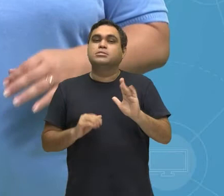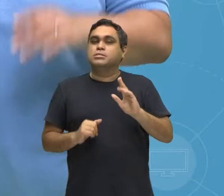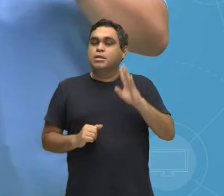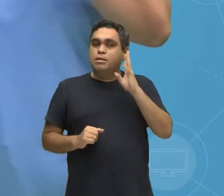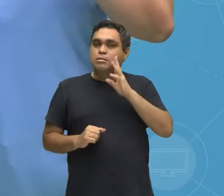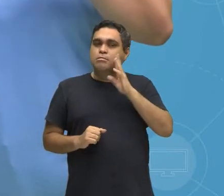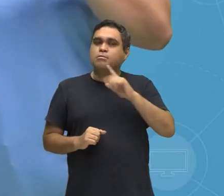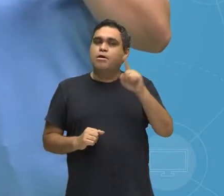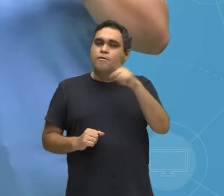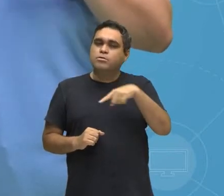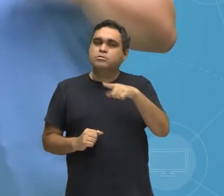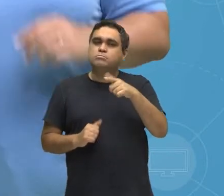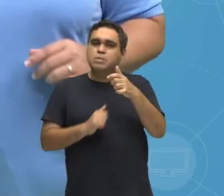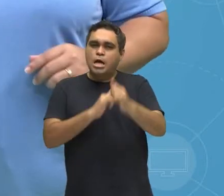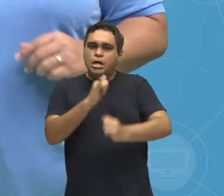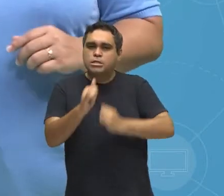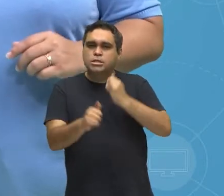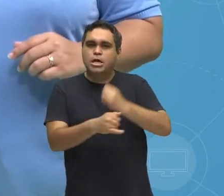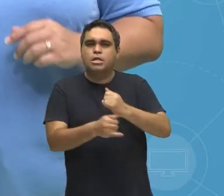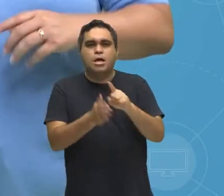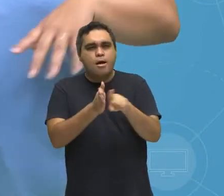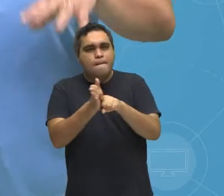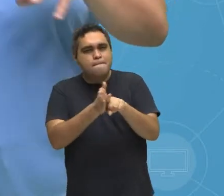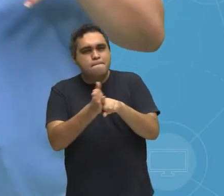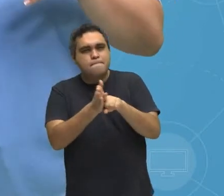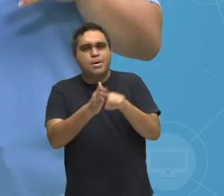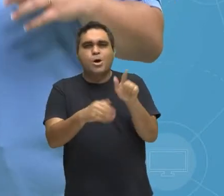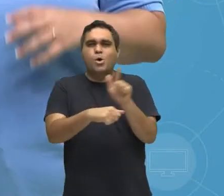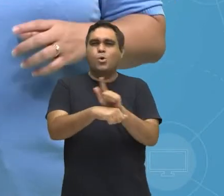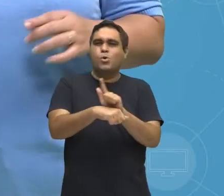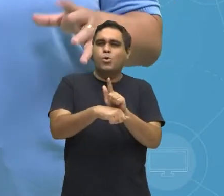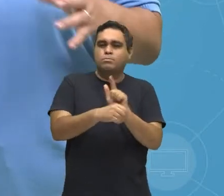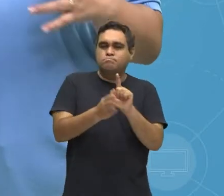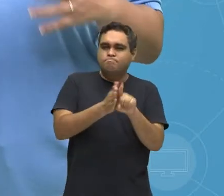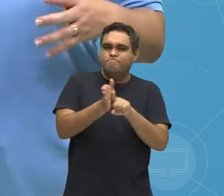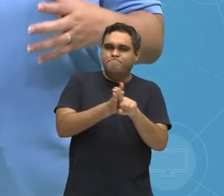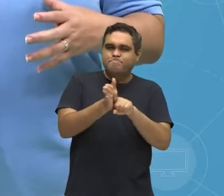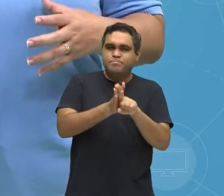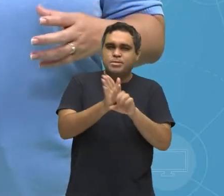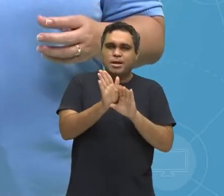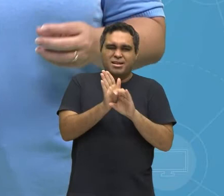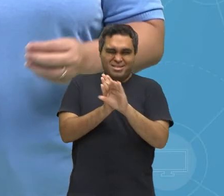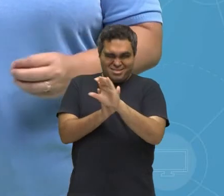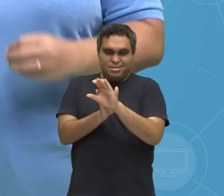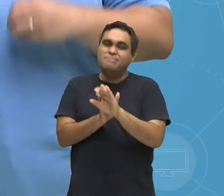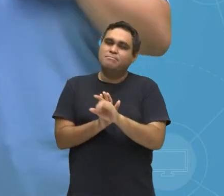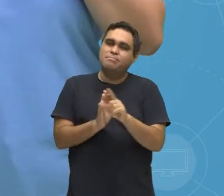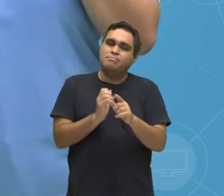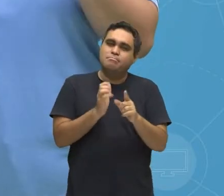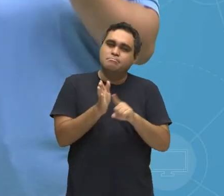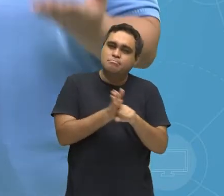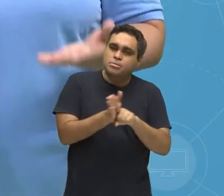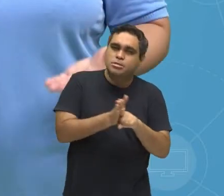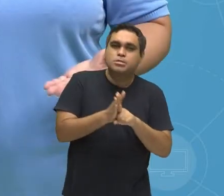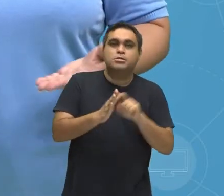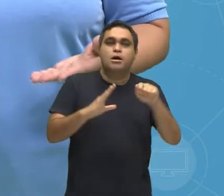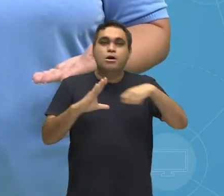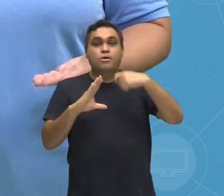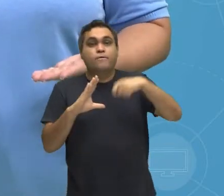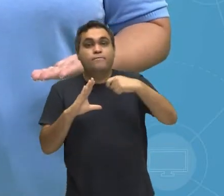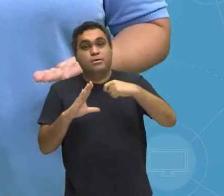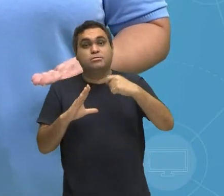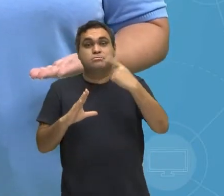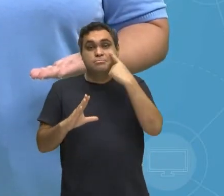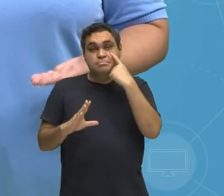vocês depois, ó, lá no Google, dar uma pesquisada, ver alguns vídeos que vocês vão ver o quão interessantes